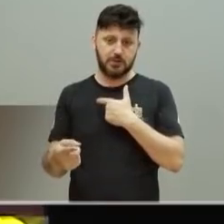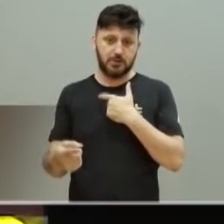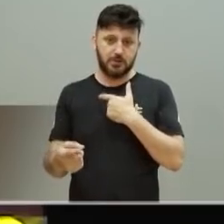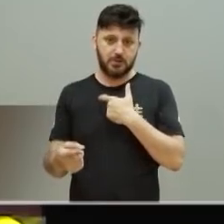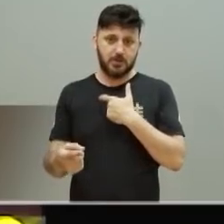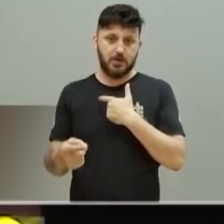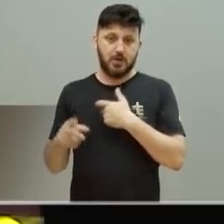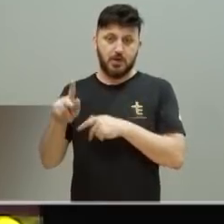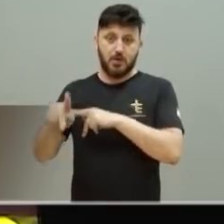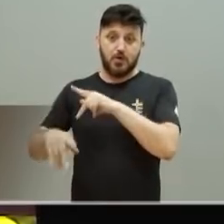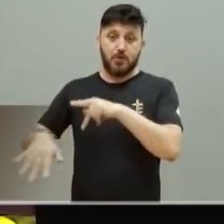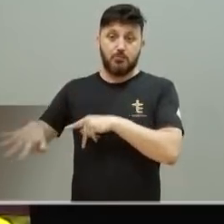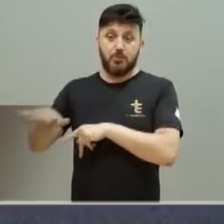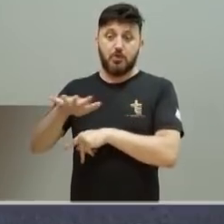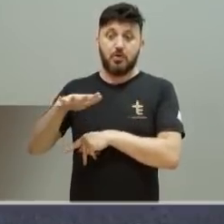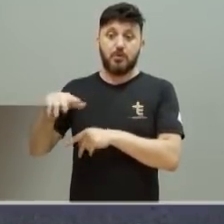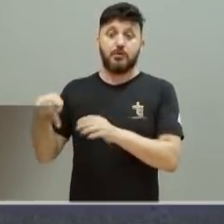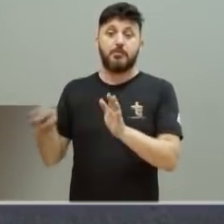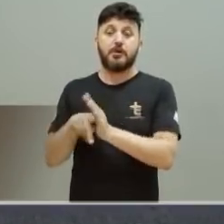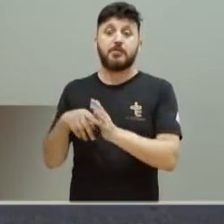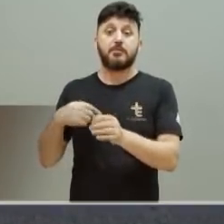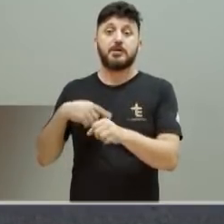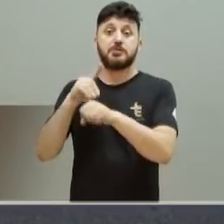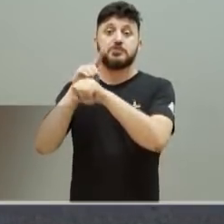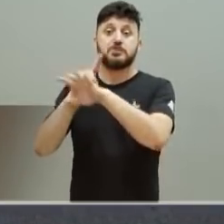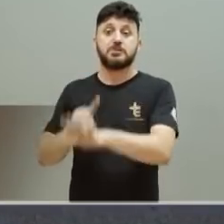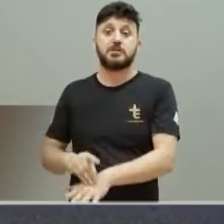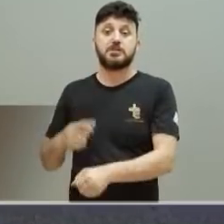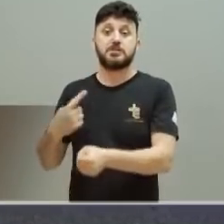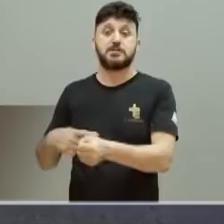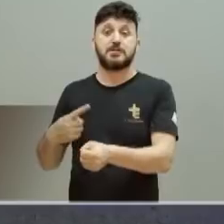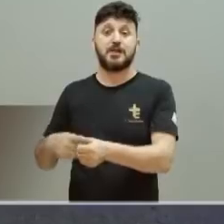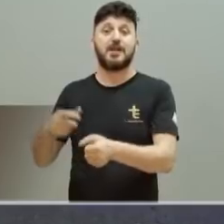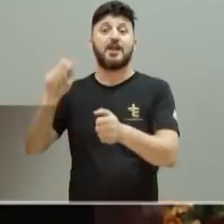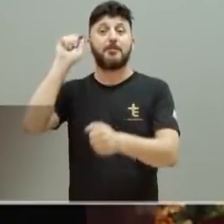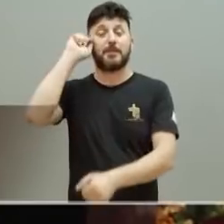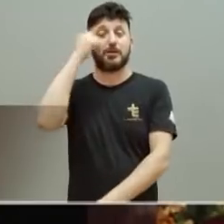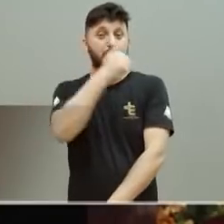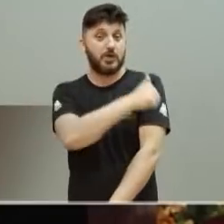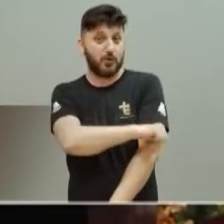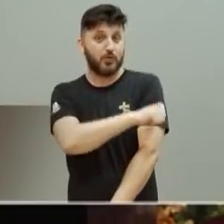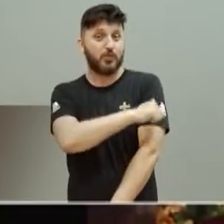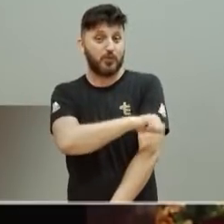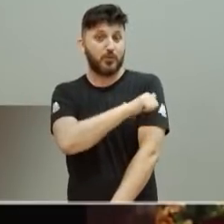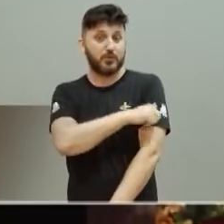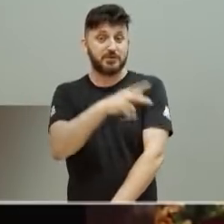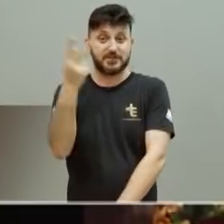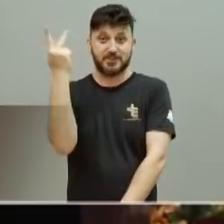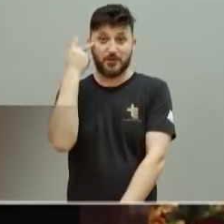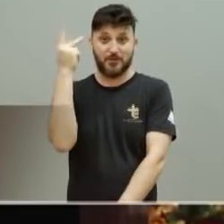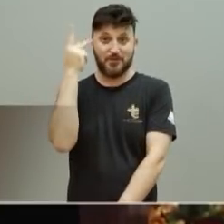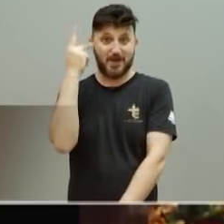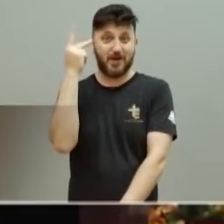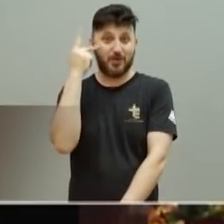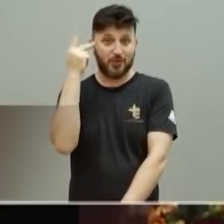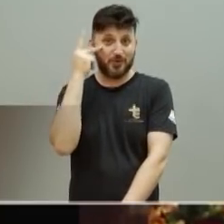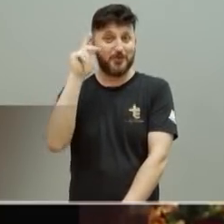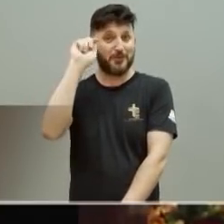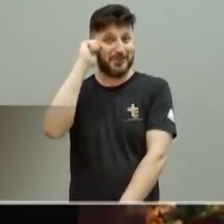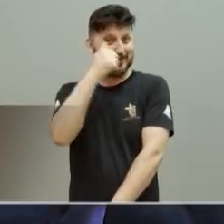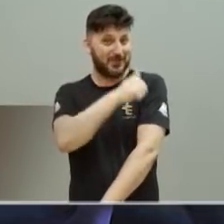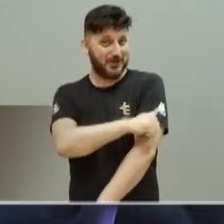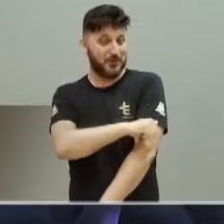O meu povo que está me assistindo na minha cidade, na minha diocese de São José do Rio Preto, interior de São Paulo, os meus filhos da minha comunidade estão